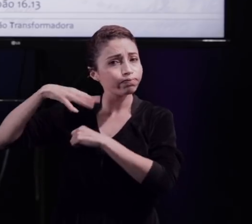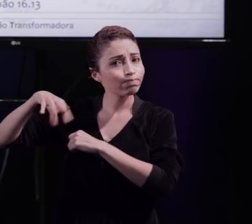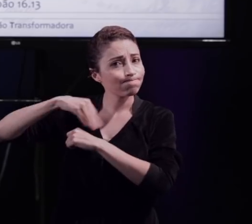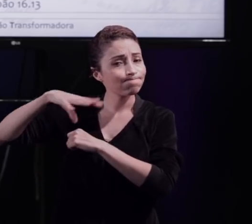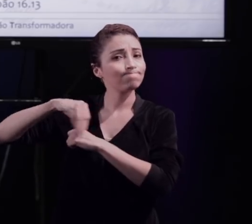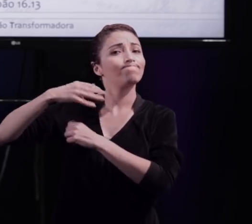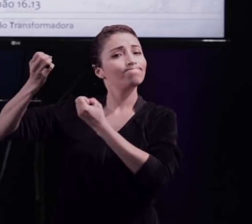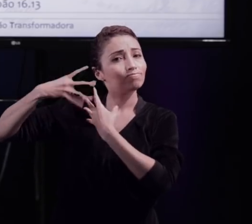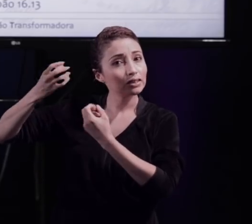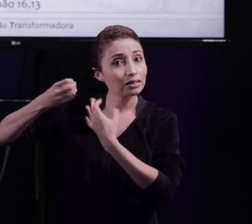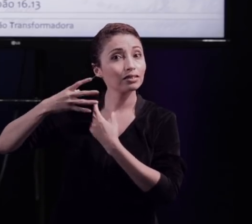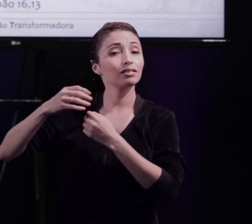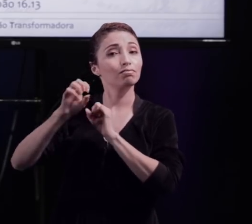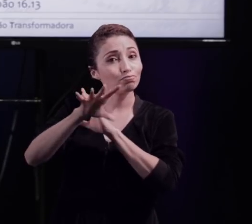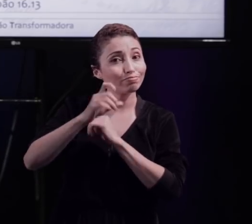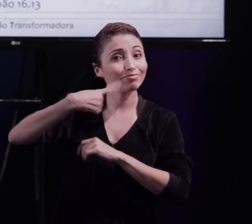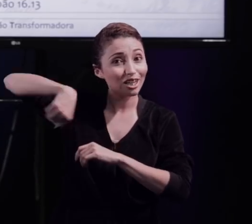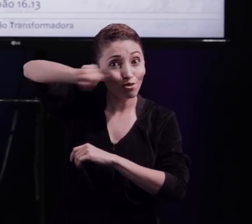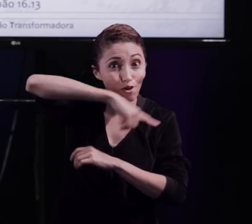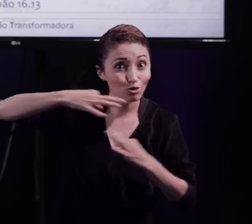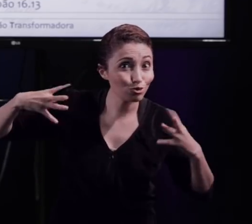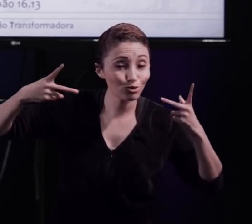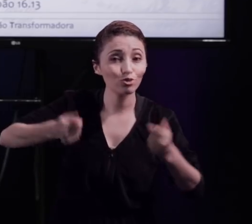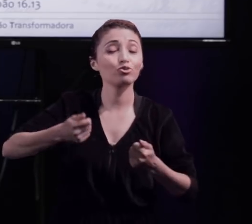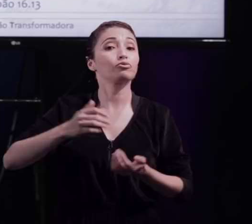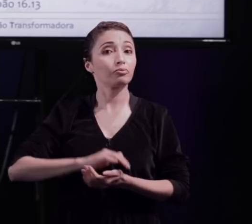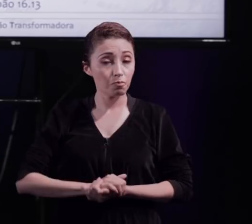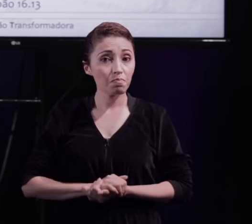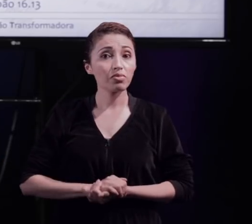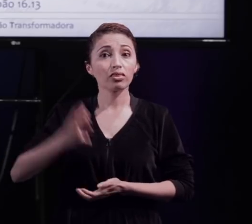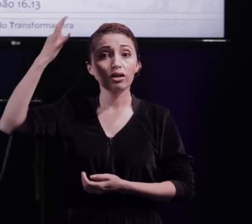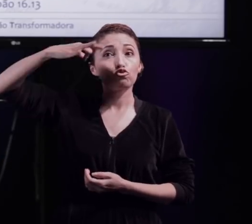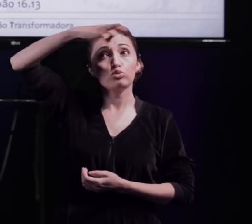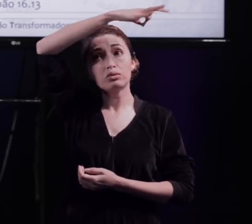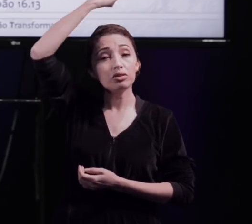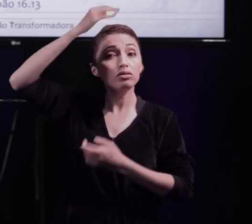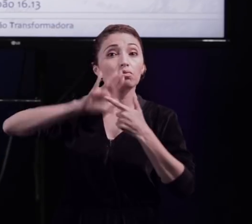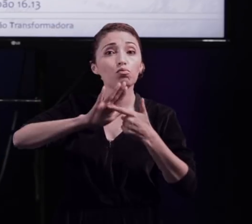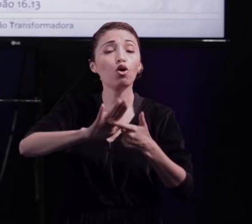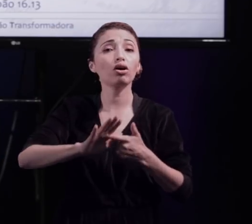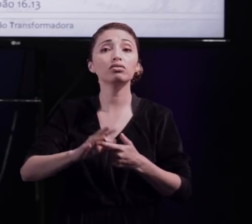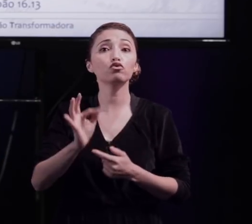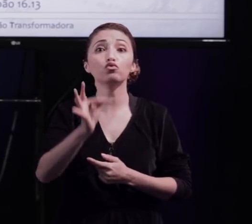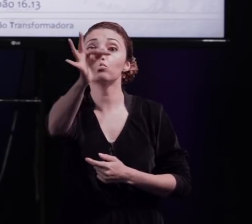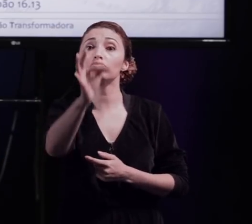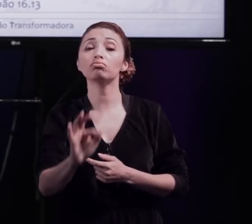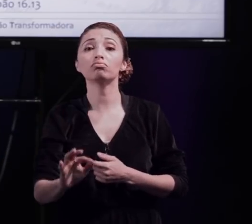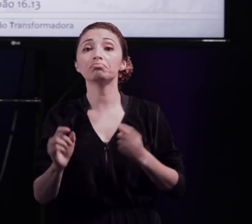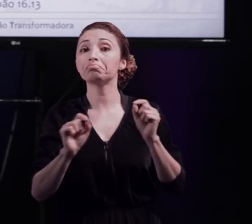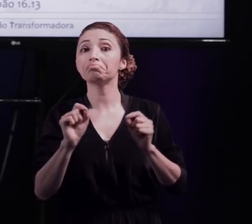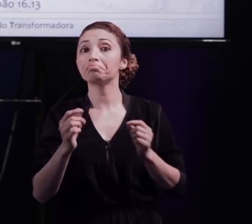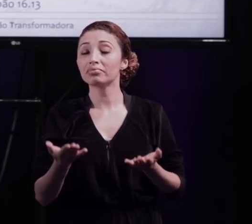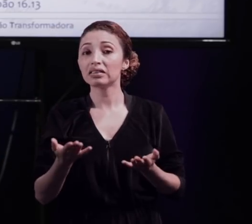conosco, nos alerta, nos ensina, realiza, revela aquilo que vem no